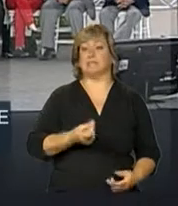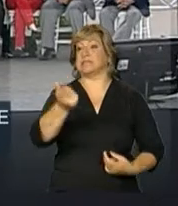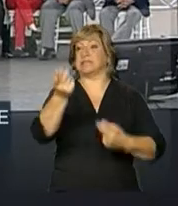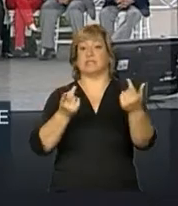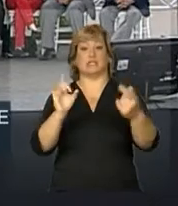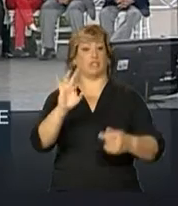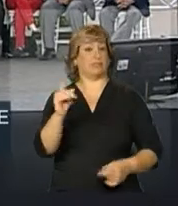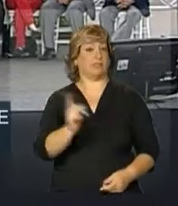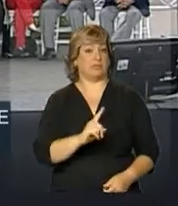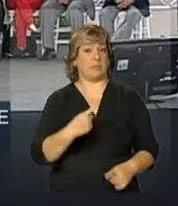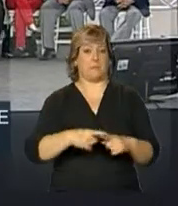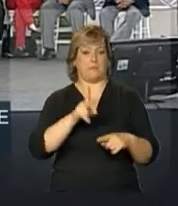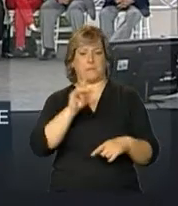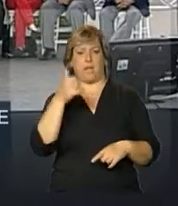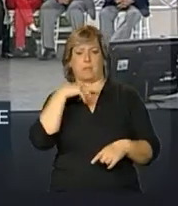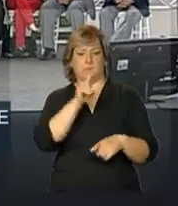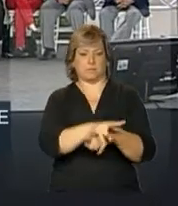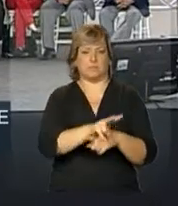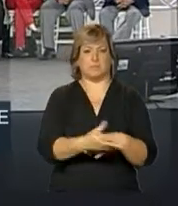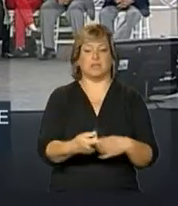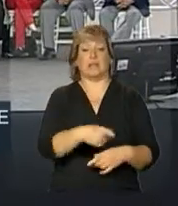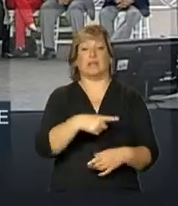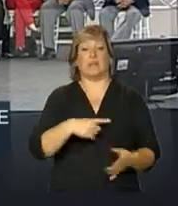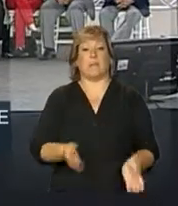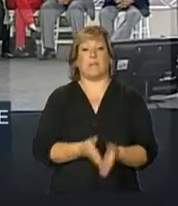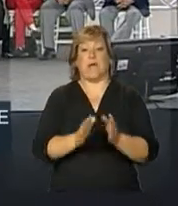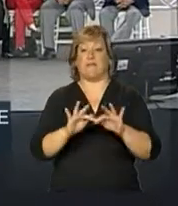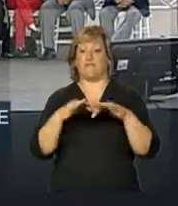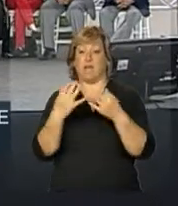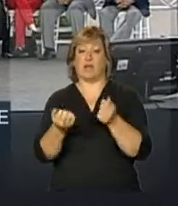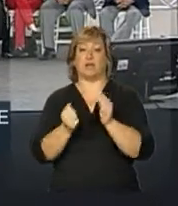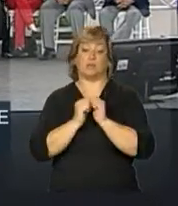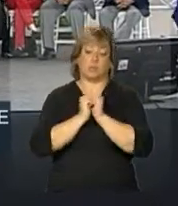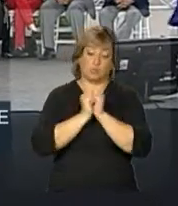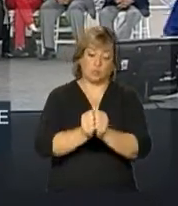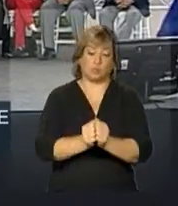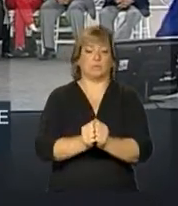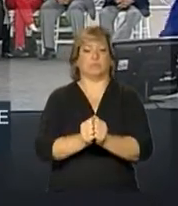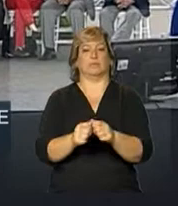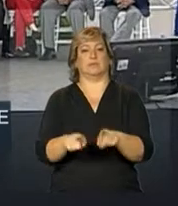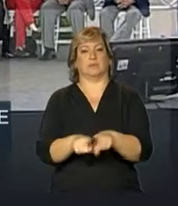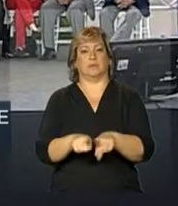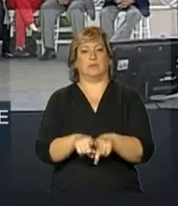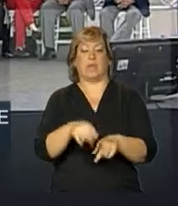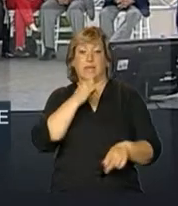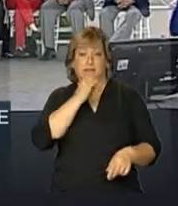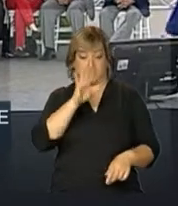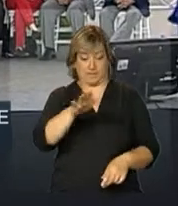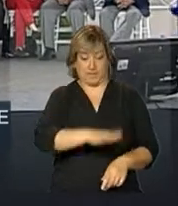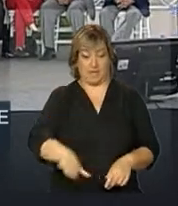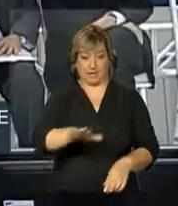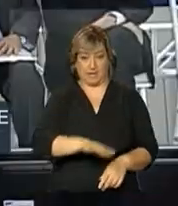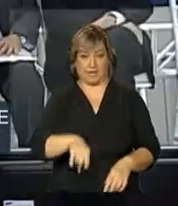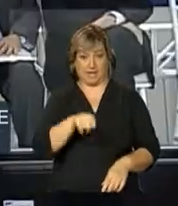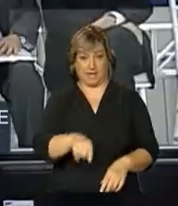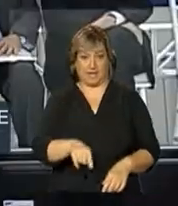porque para ela sair da extrema pobreza, a família dela tem de sair também. ela não tem